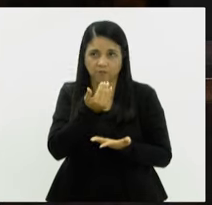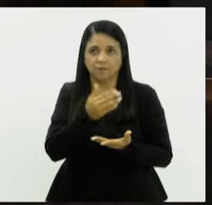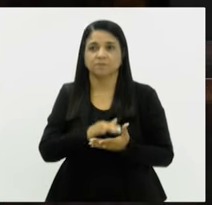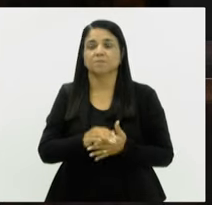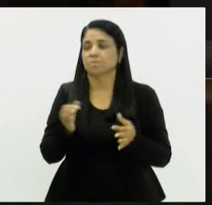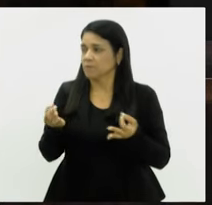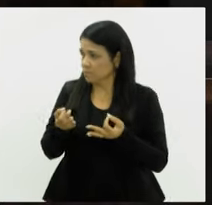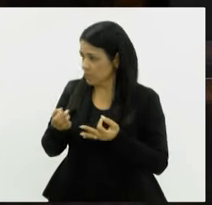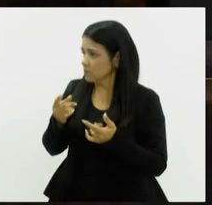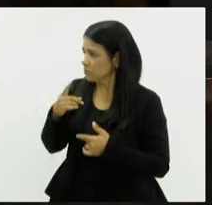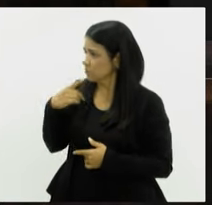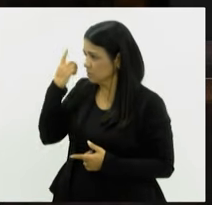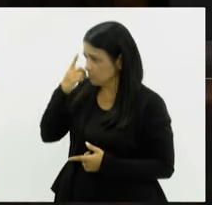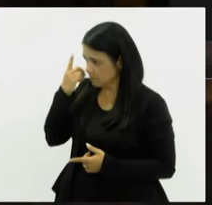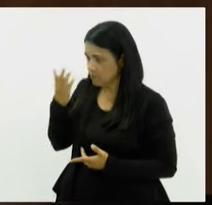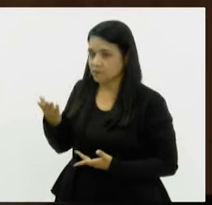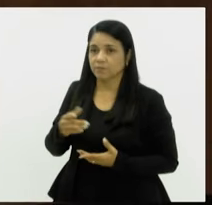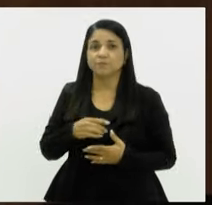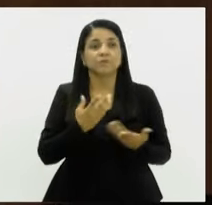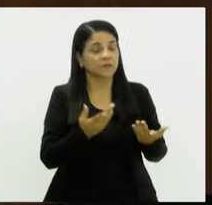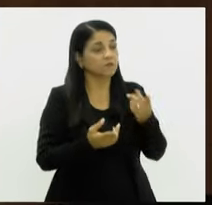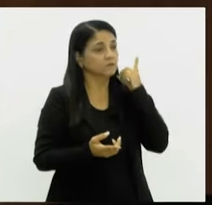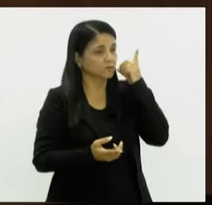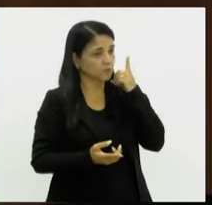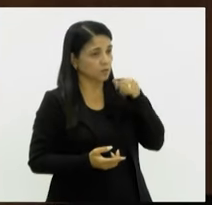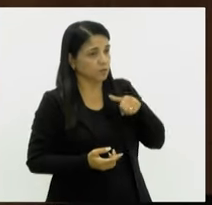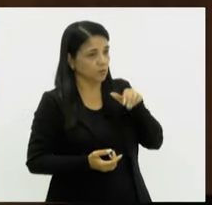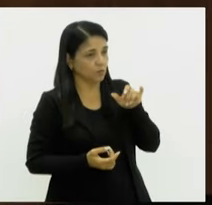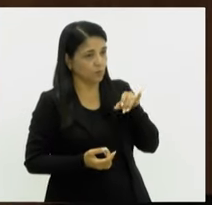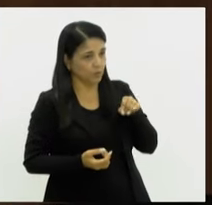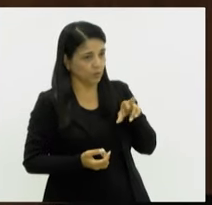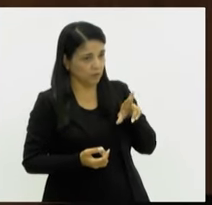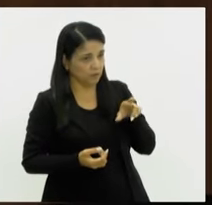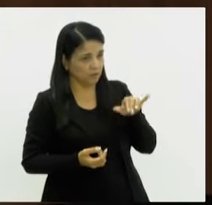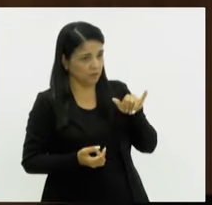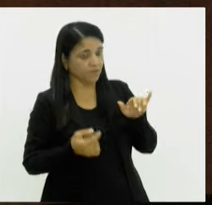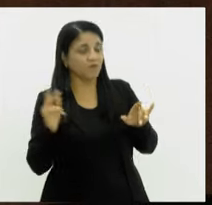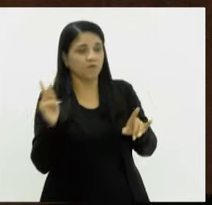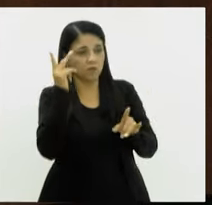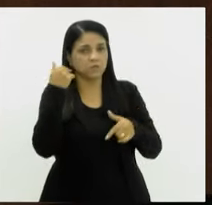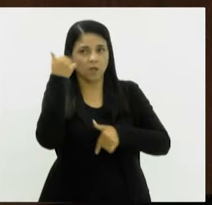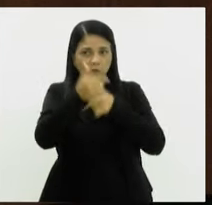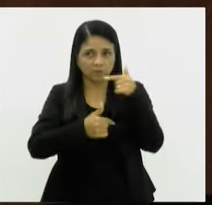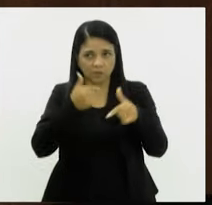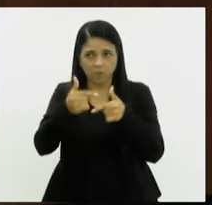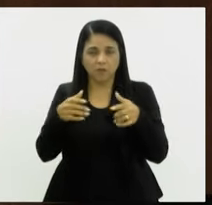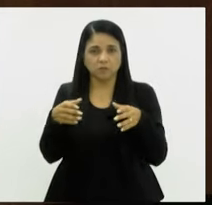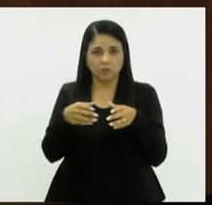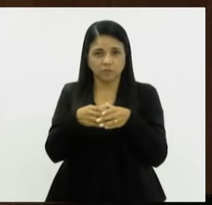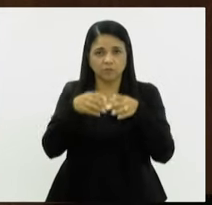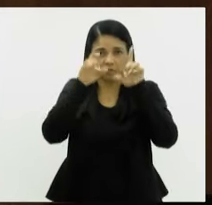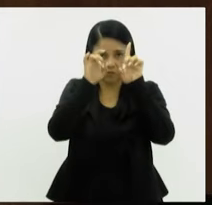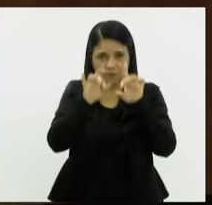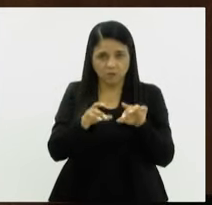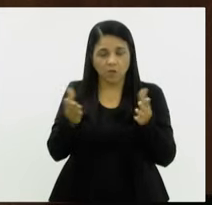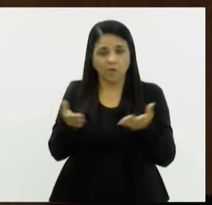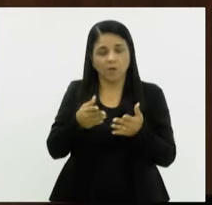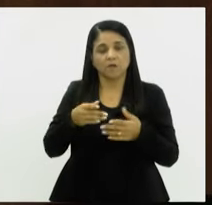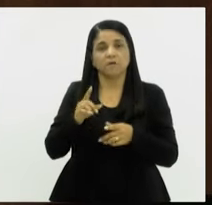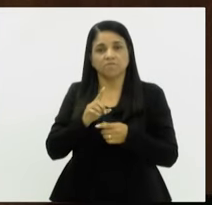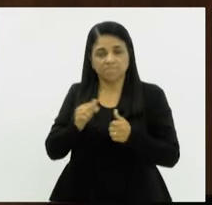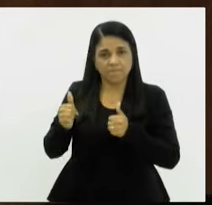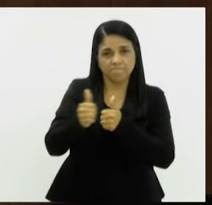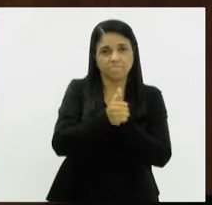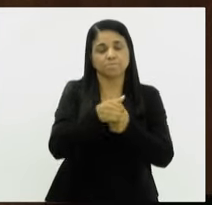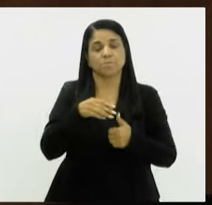parte, presidenta? Pois não, deputado Yuri. Primeiro, valorizar todo o trabalho que a senhora tem feito, foi na comissão especial, agora faz na Frente Parlamentar de